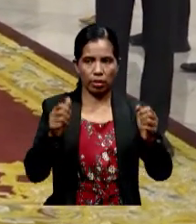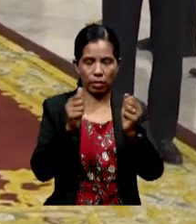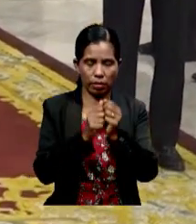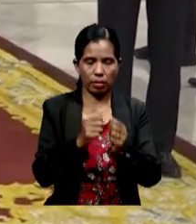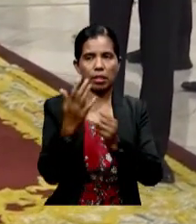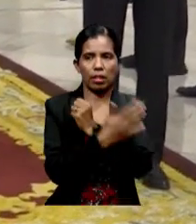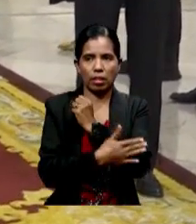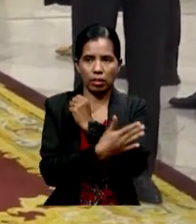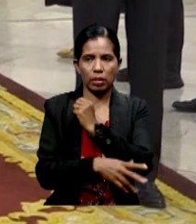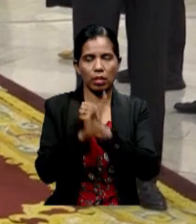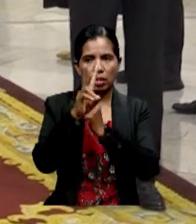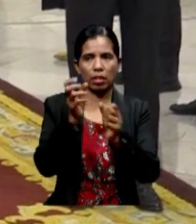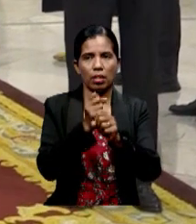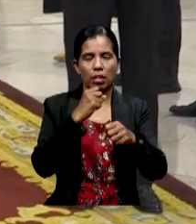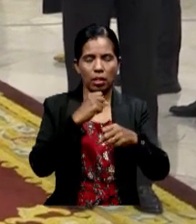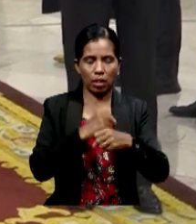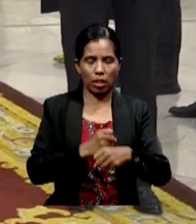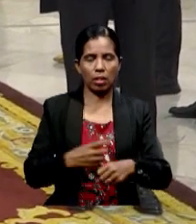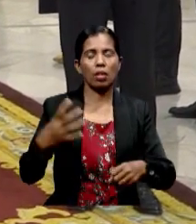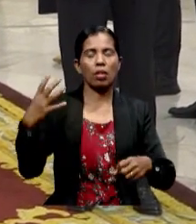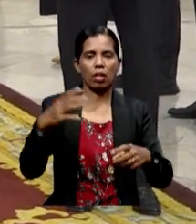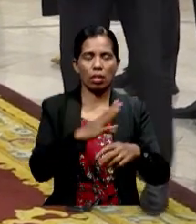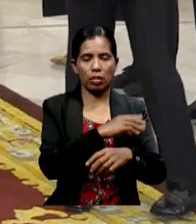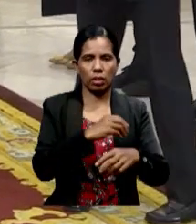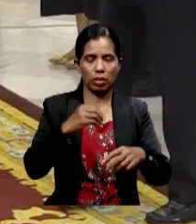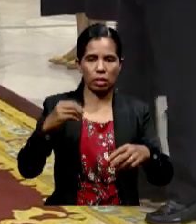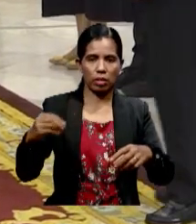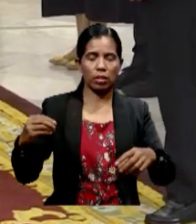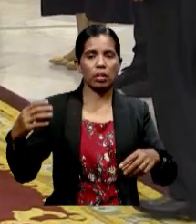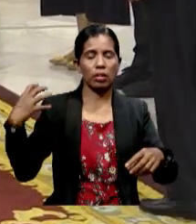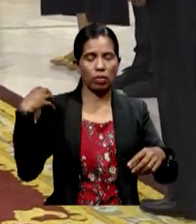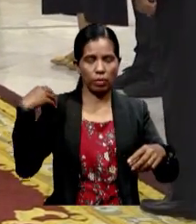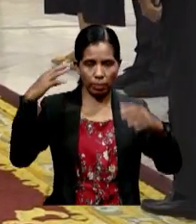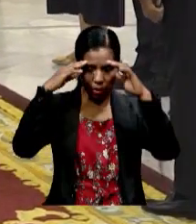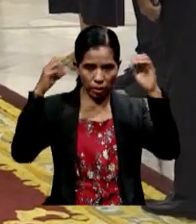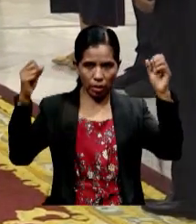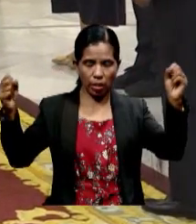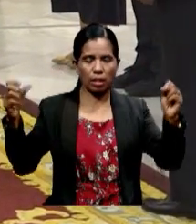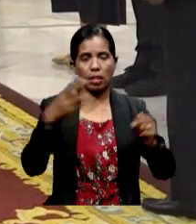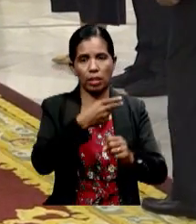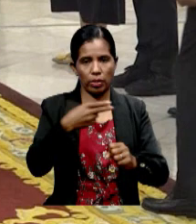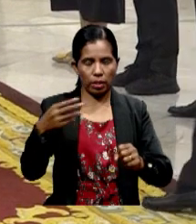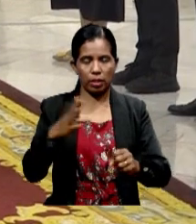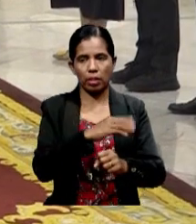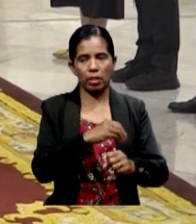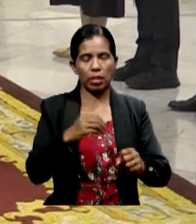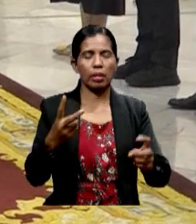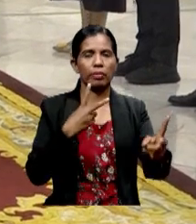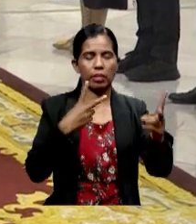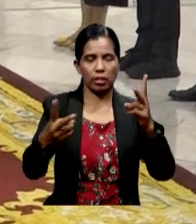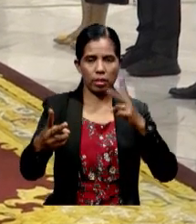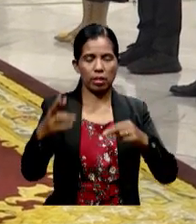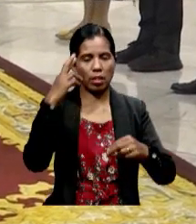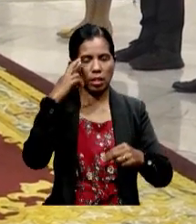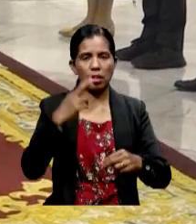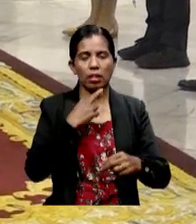nação Ruané, Halo e Palácio Presidencial Bogor, Indonésia, e ambiente visita oficial Presidente da República José Ramos